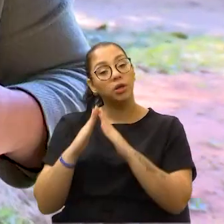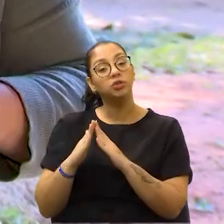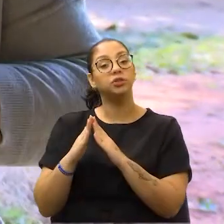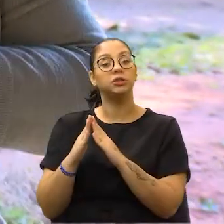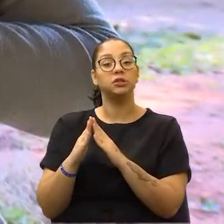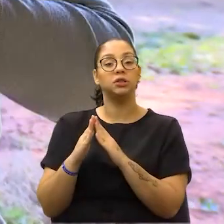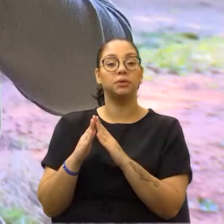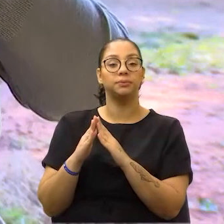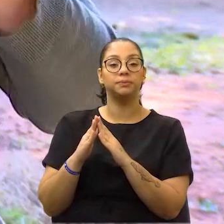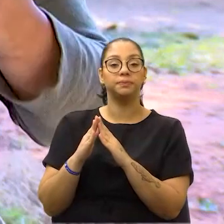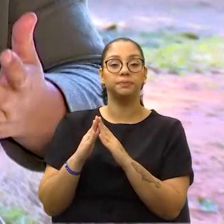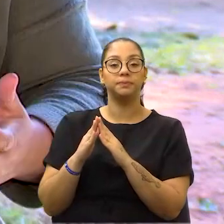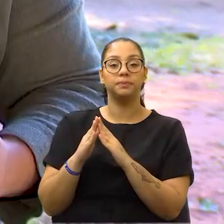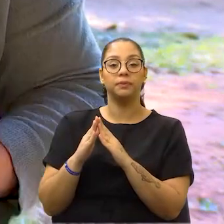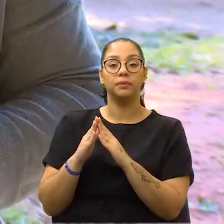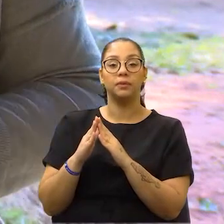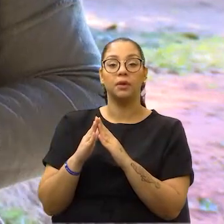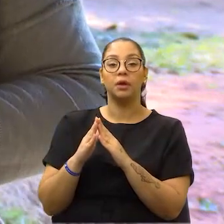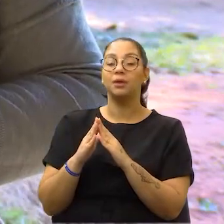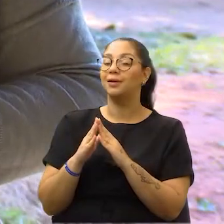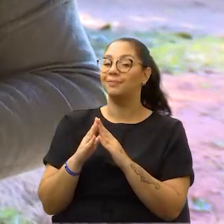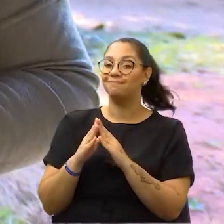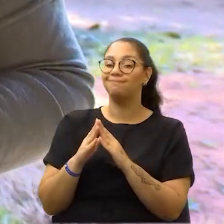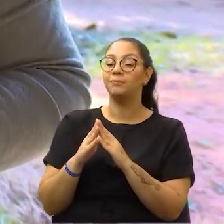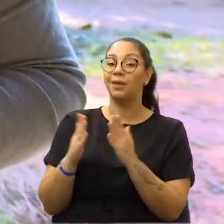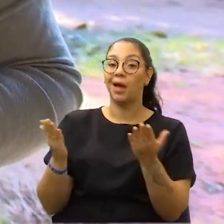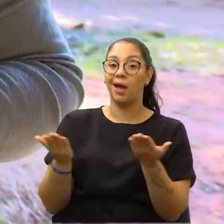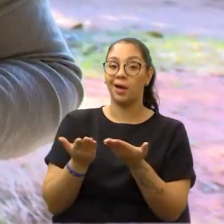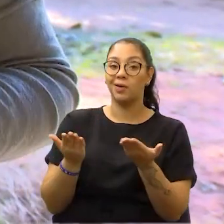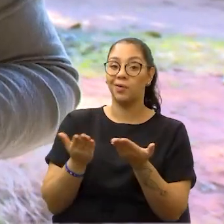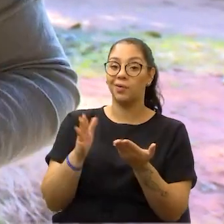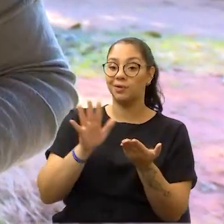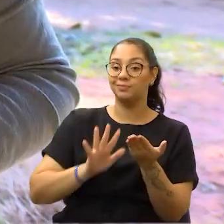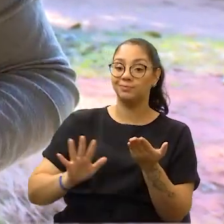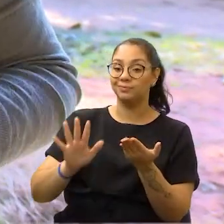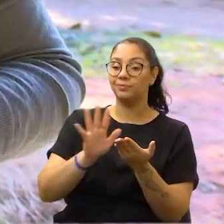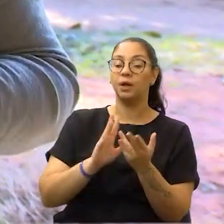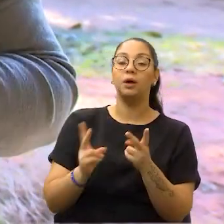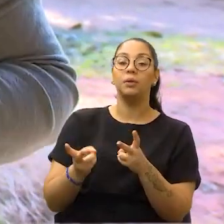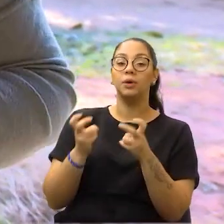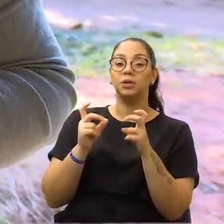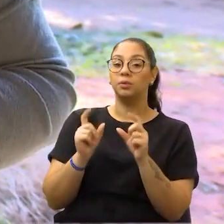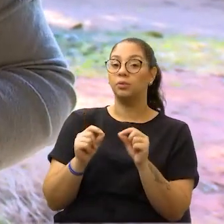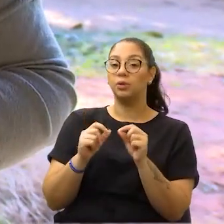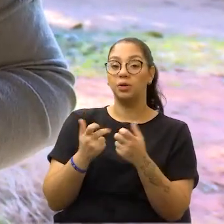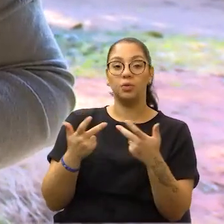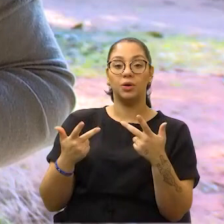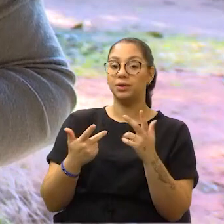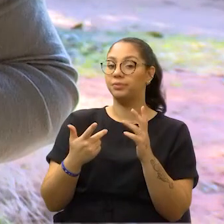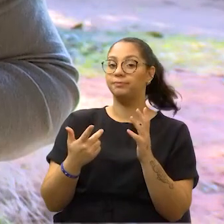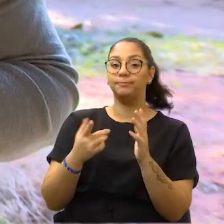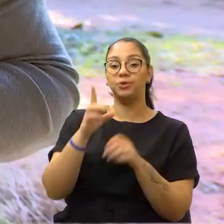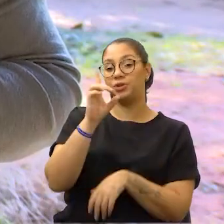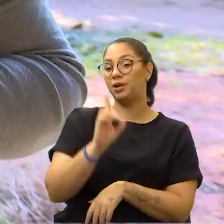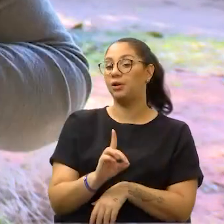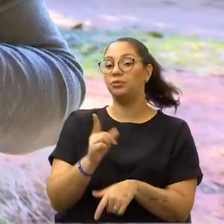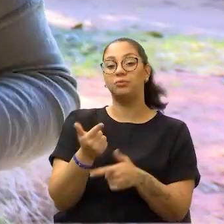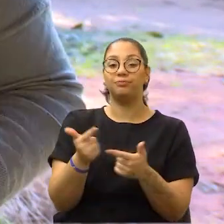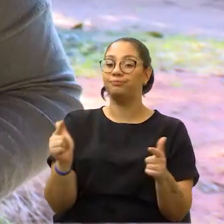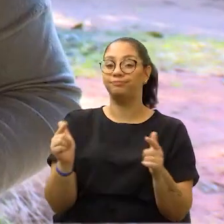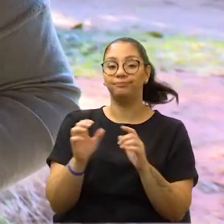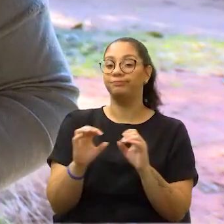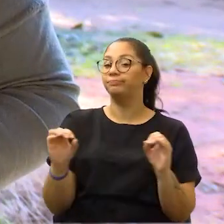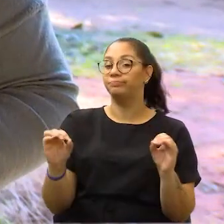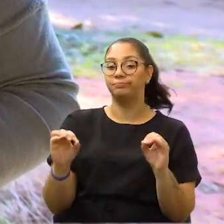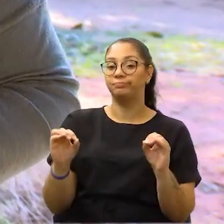a alimentação, a moradia, né? Que a gente tem encontrado na atual conjuntura situações de